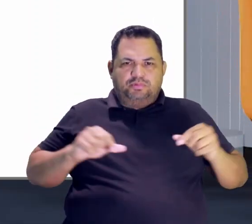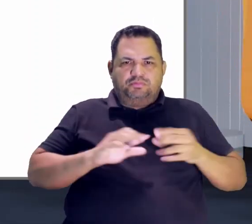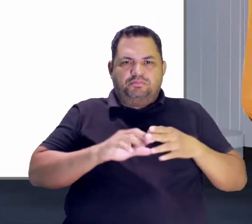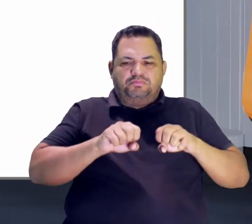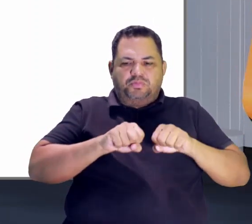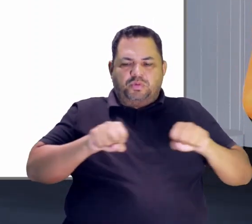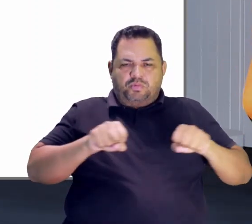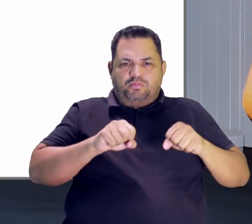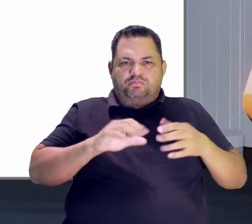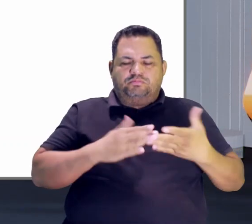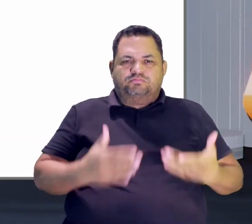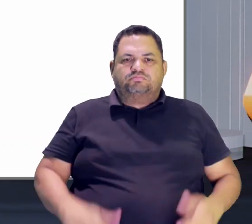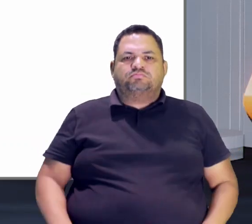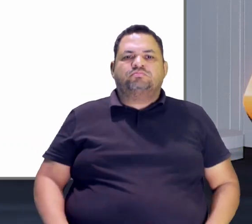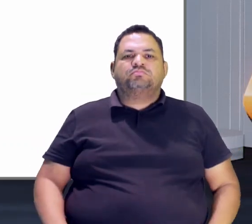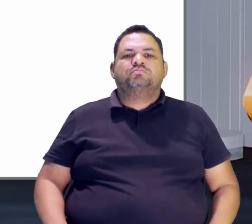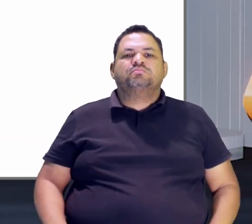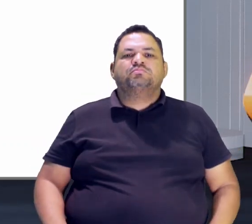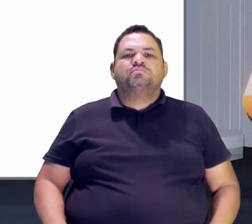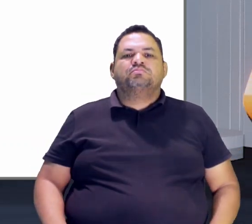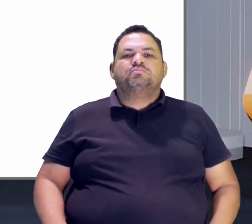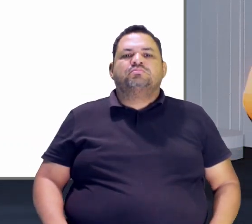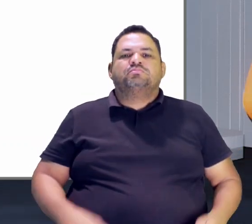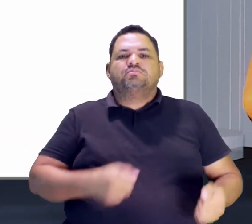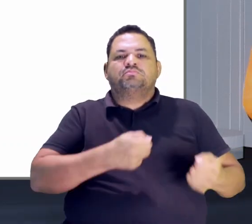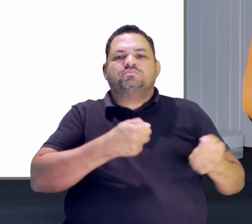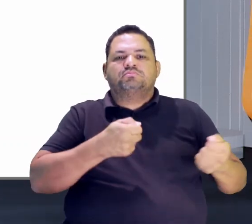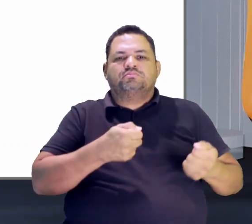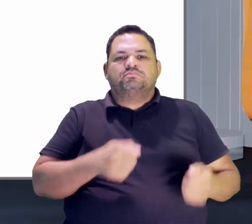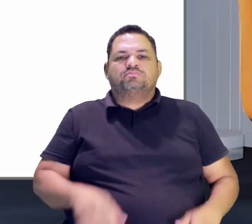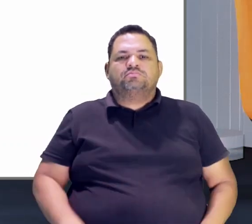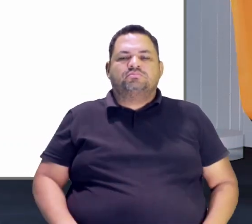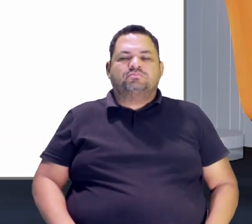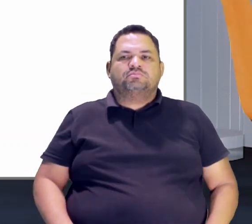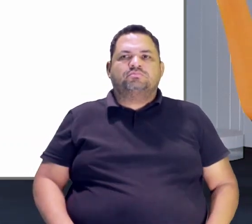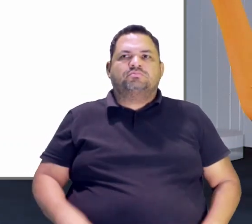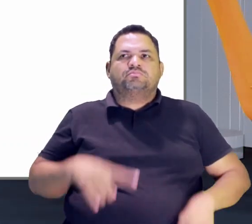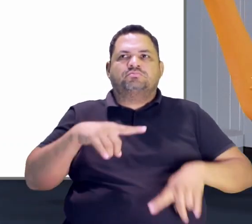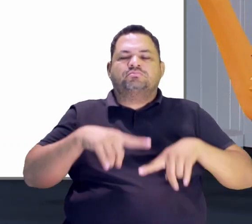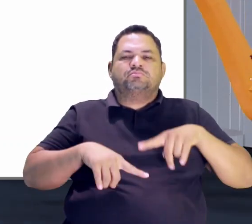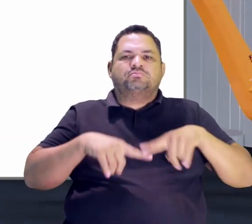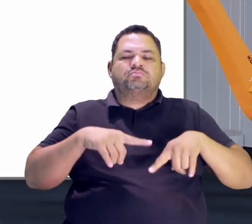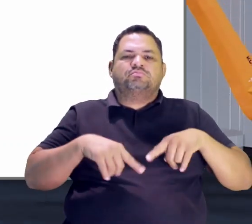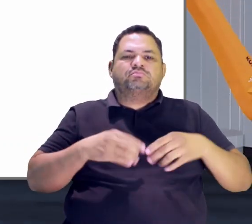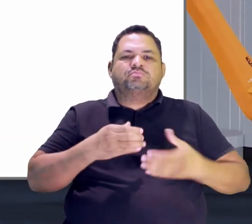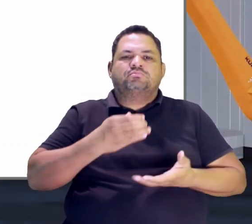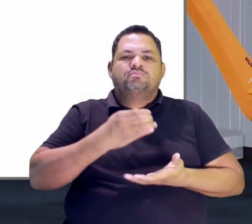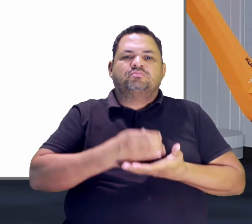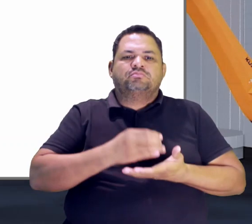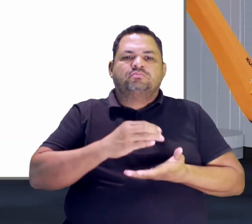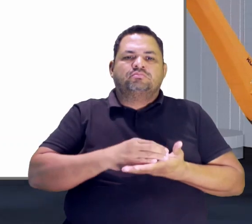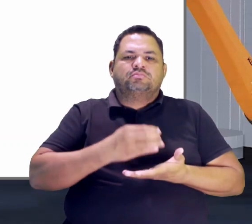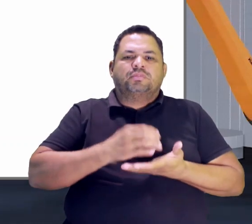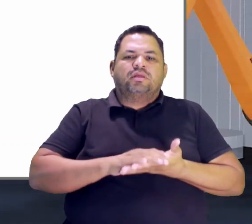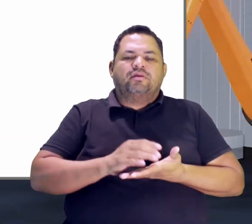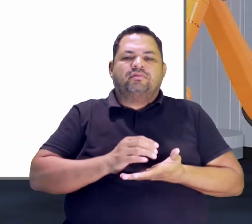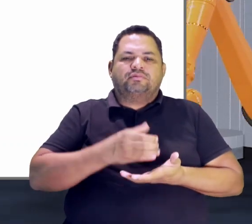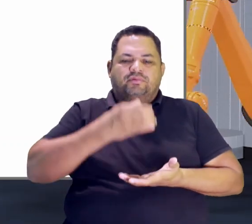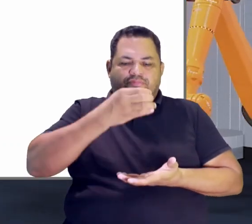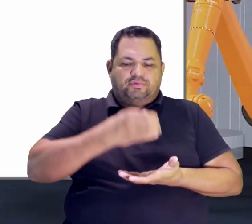barbante bem grosso, que suporta aí um recipiente de esses de refrigerante de 2